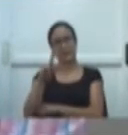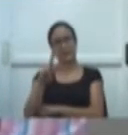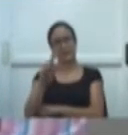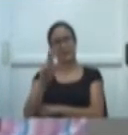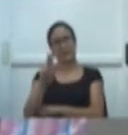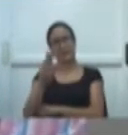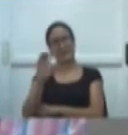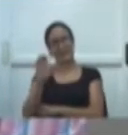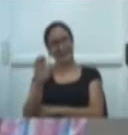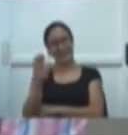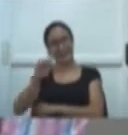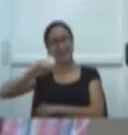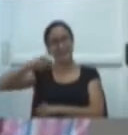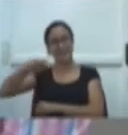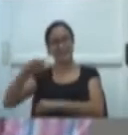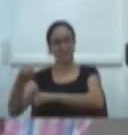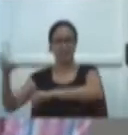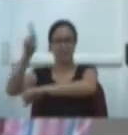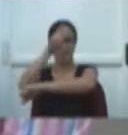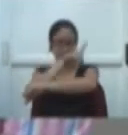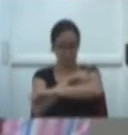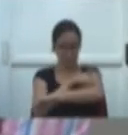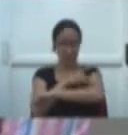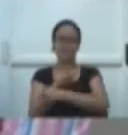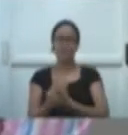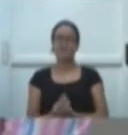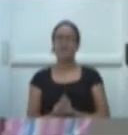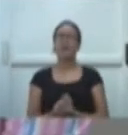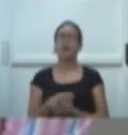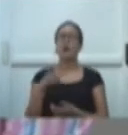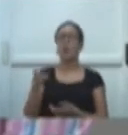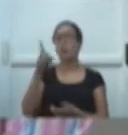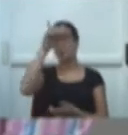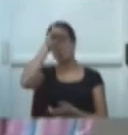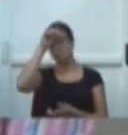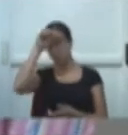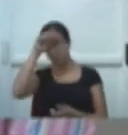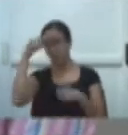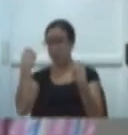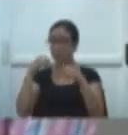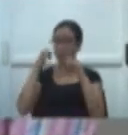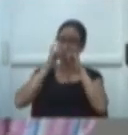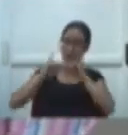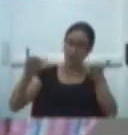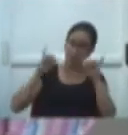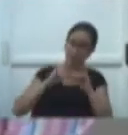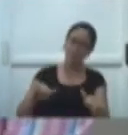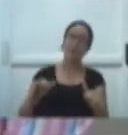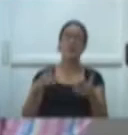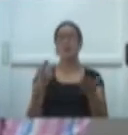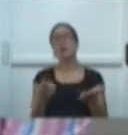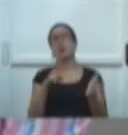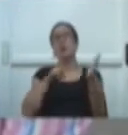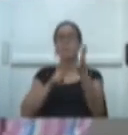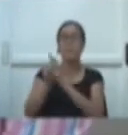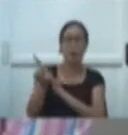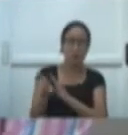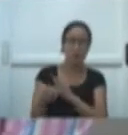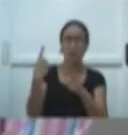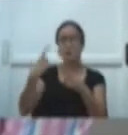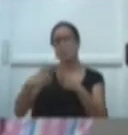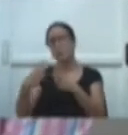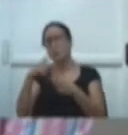e, ao mesmo tempo, sugerindo, não deixa de ser uma sugestão, por que não funcionar 24 horas se estamos em vigência de uma